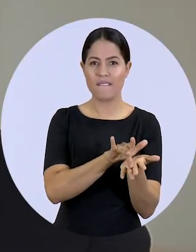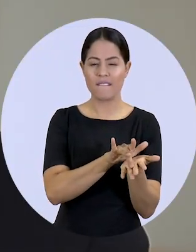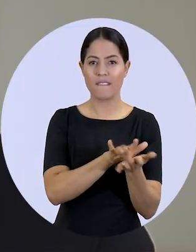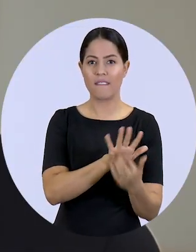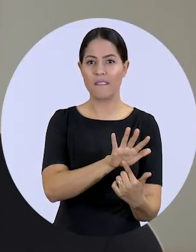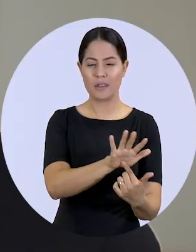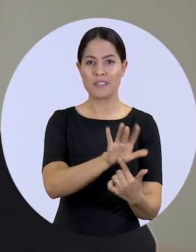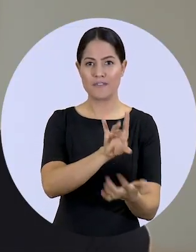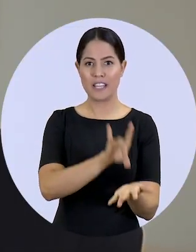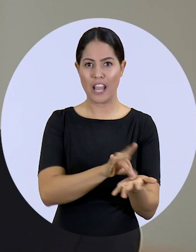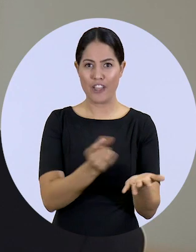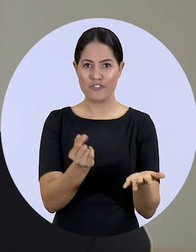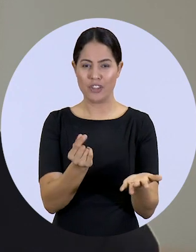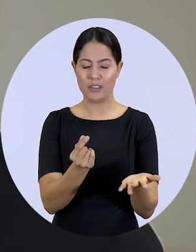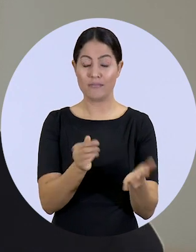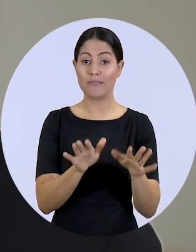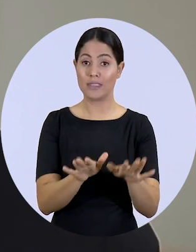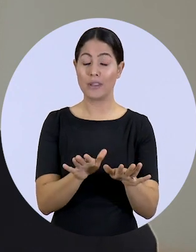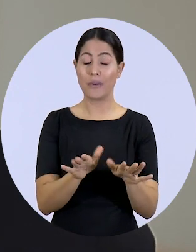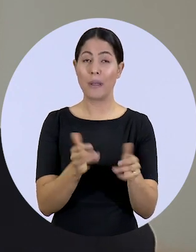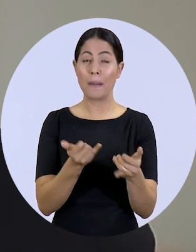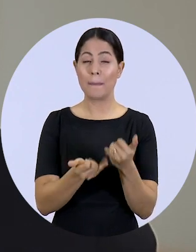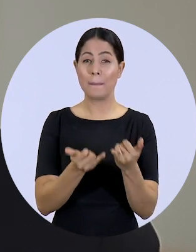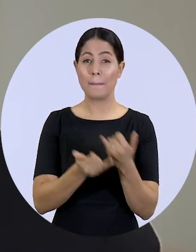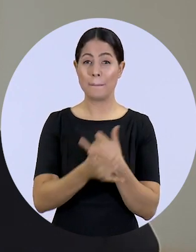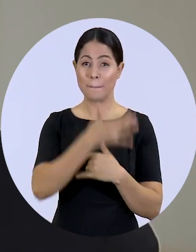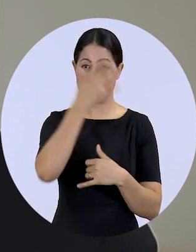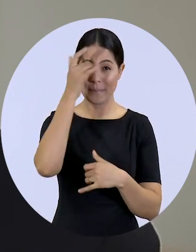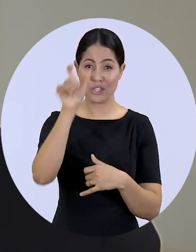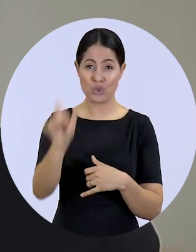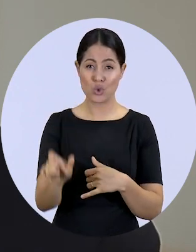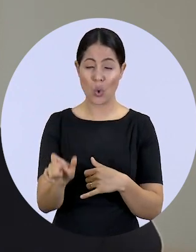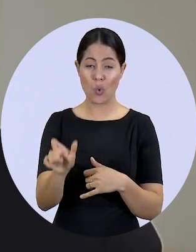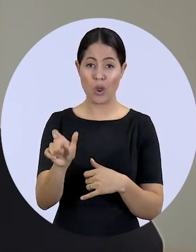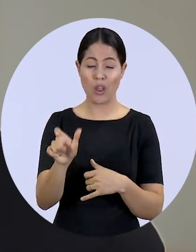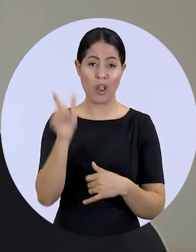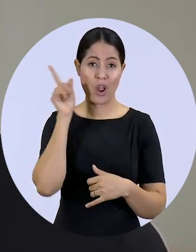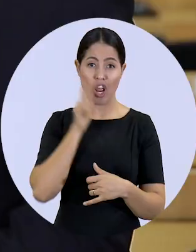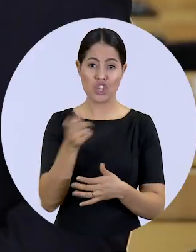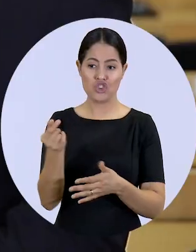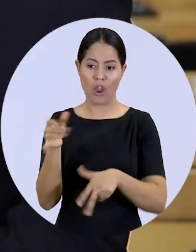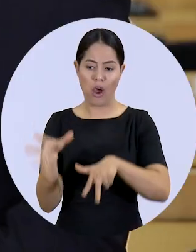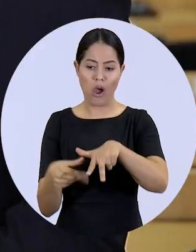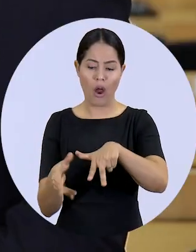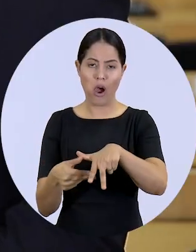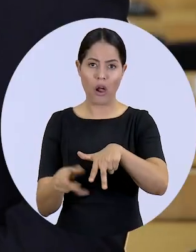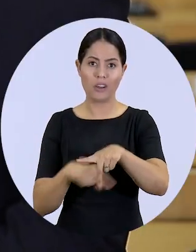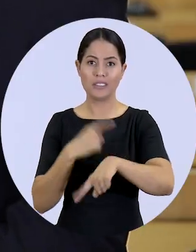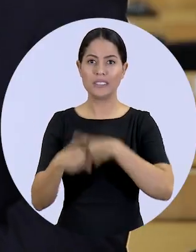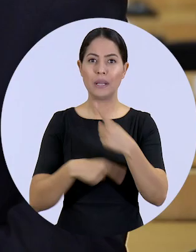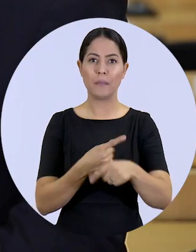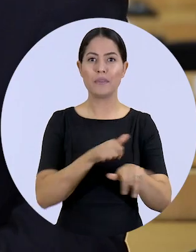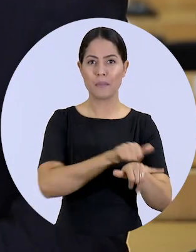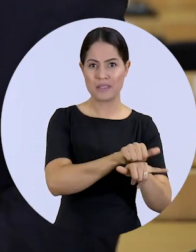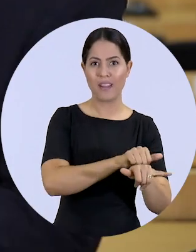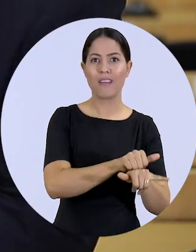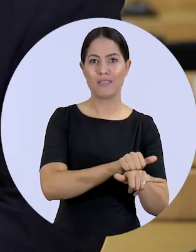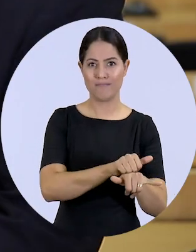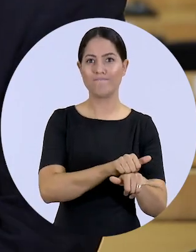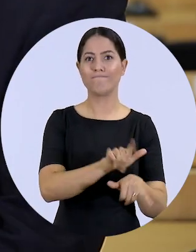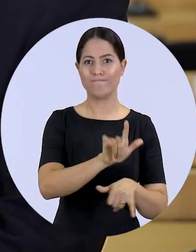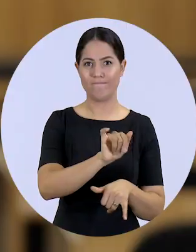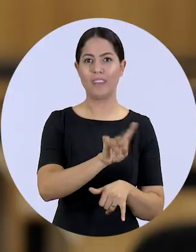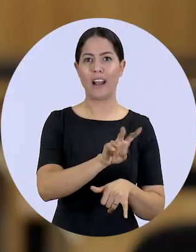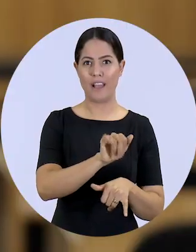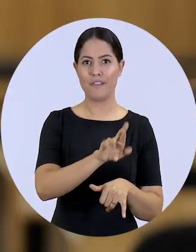Quem pratica a corrupção, quem tem um ganho ilícito, precisa lavar esse dinheiro para poder usufruir desse benefício